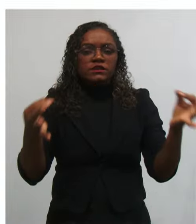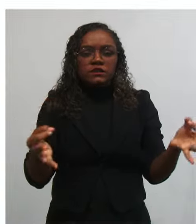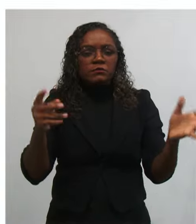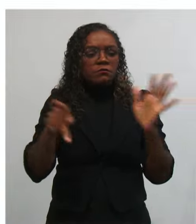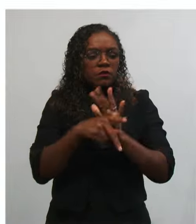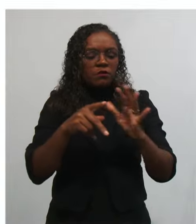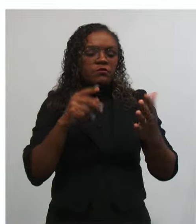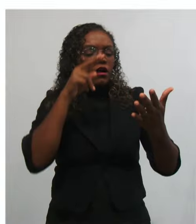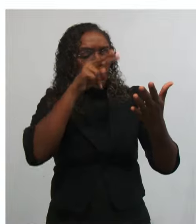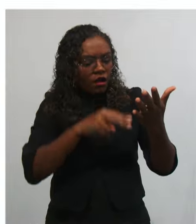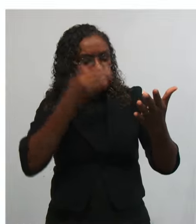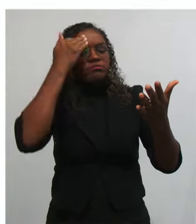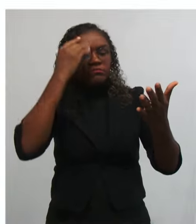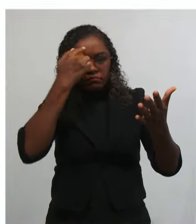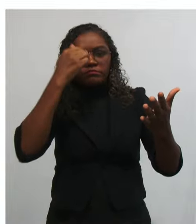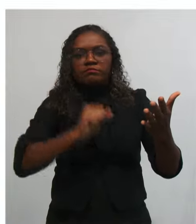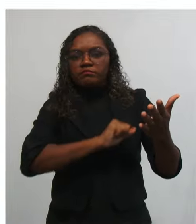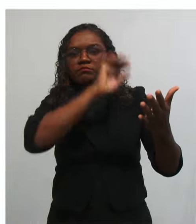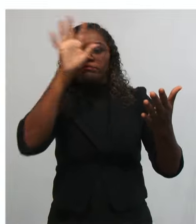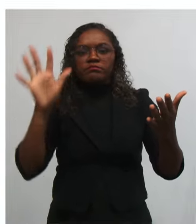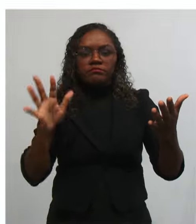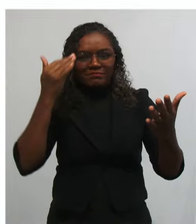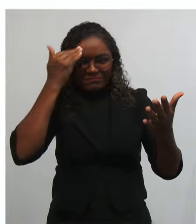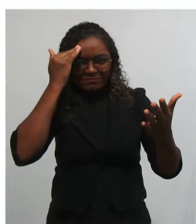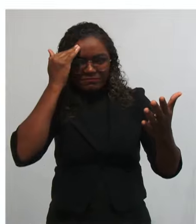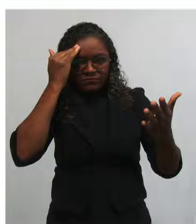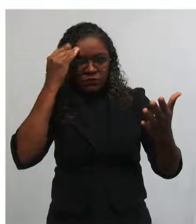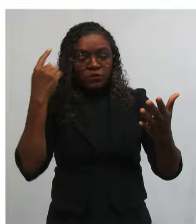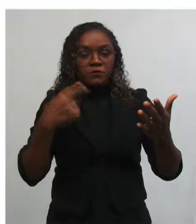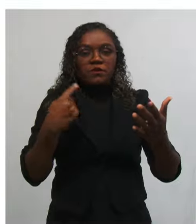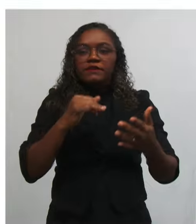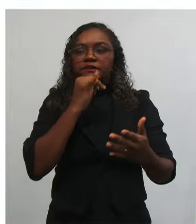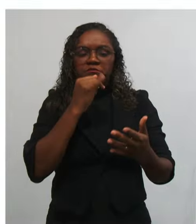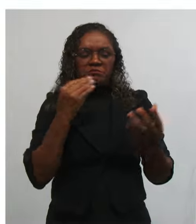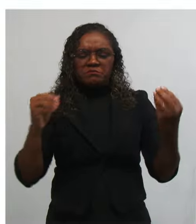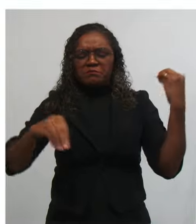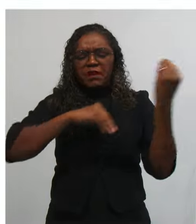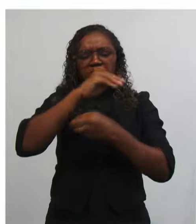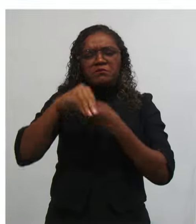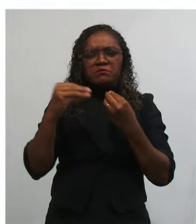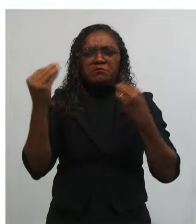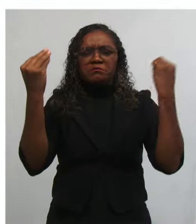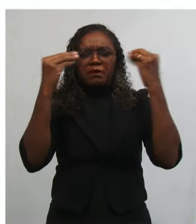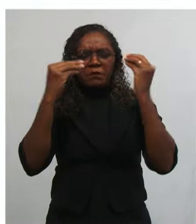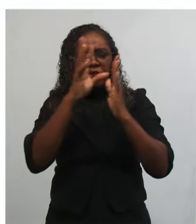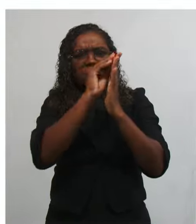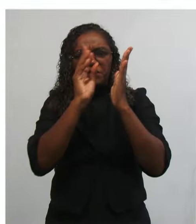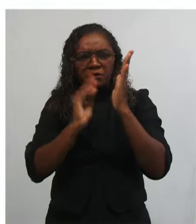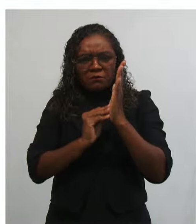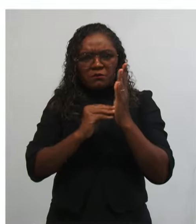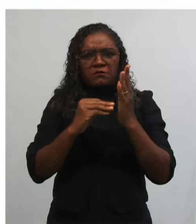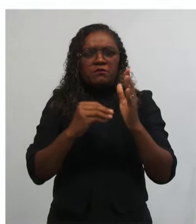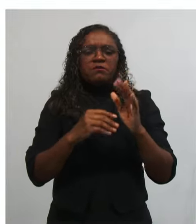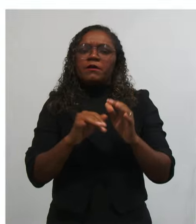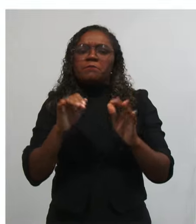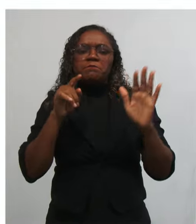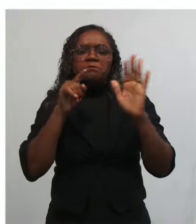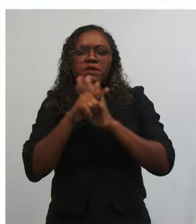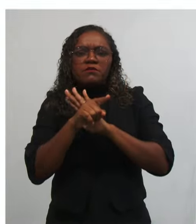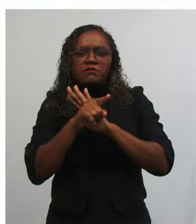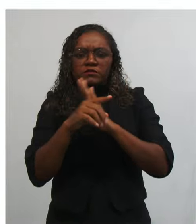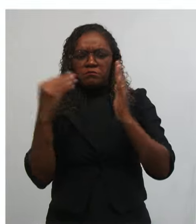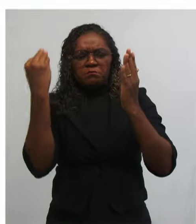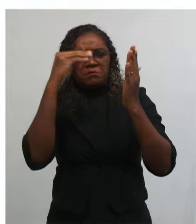cada questão deverá conter um único conteúdo Então nada de ficar misturando vários conteúdos na mesma pergunta a